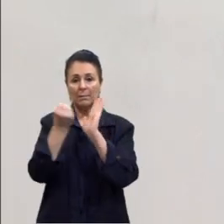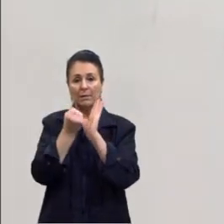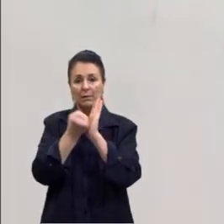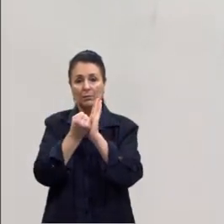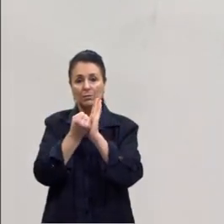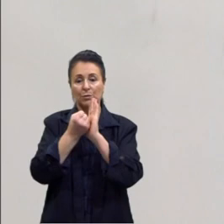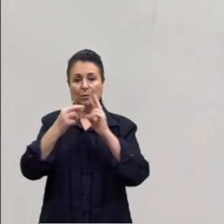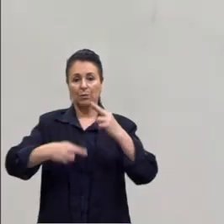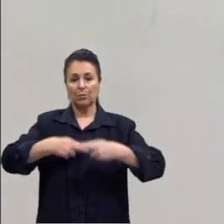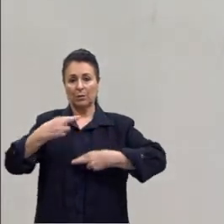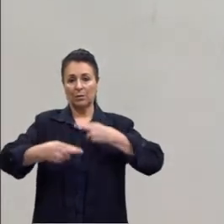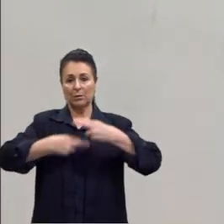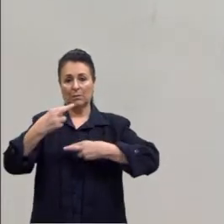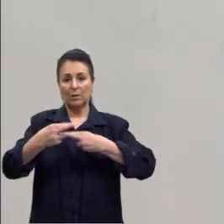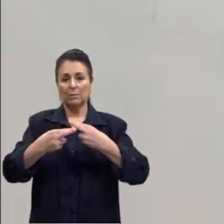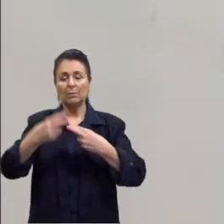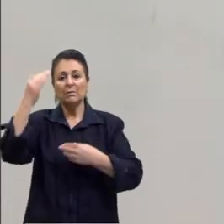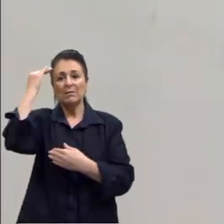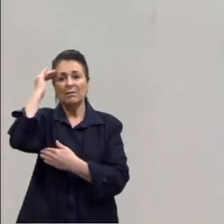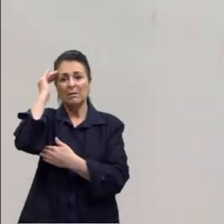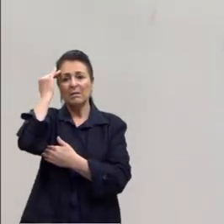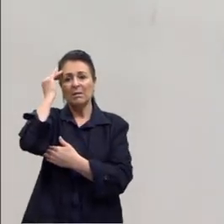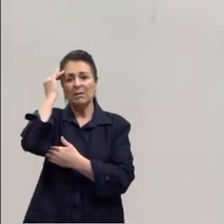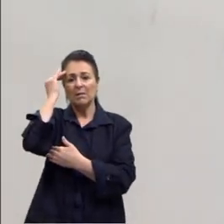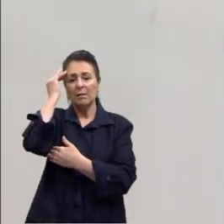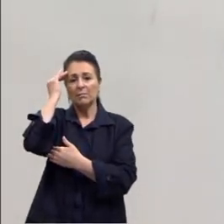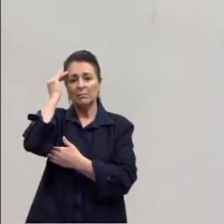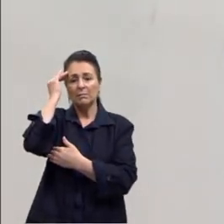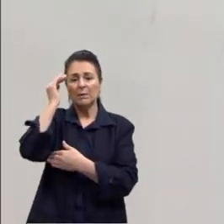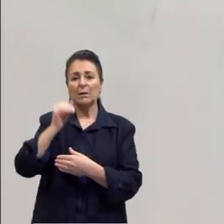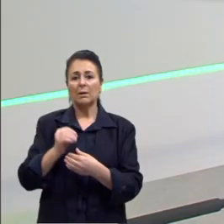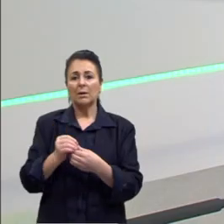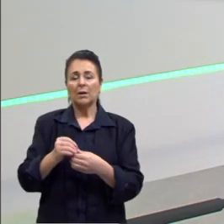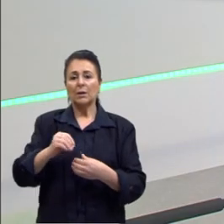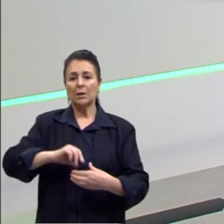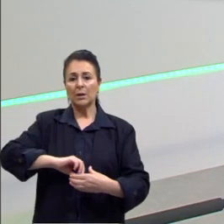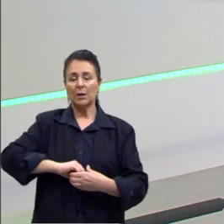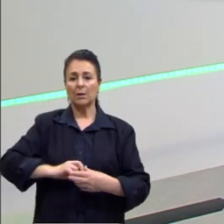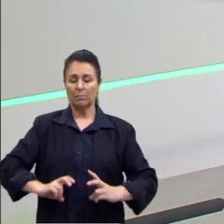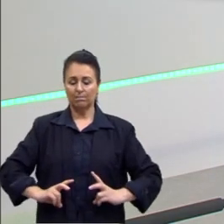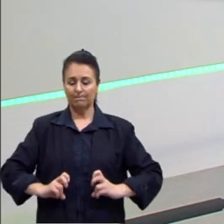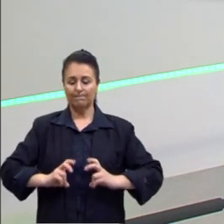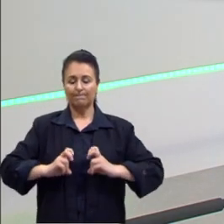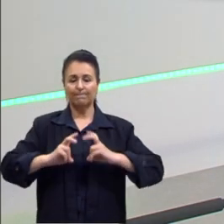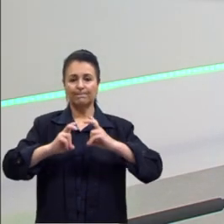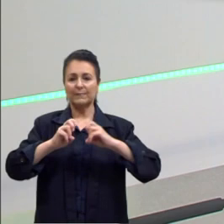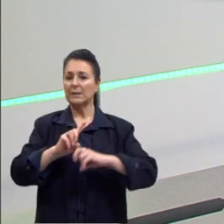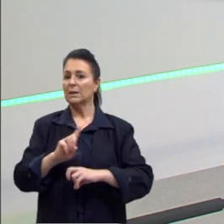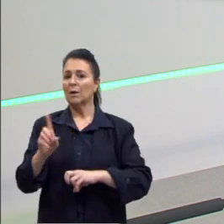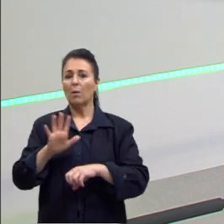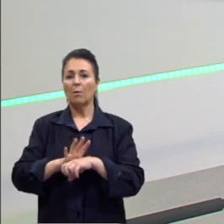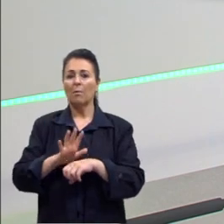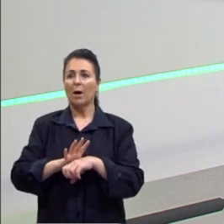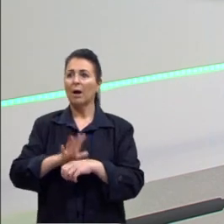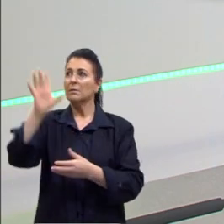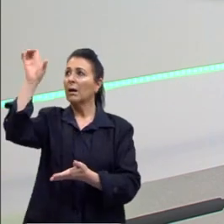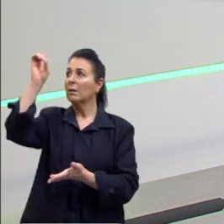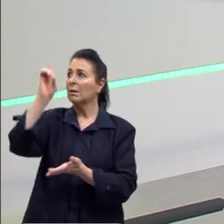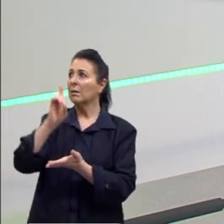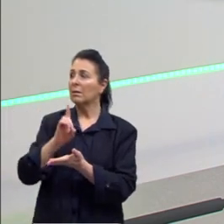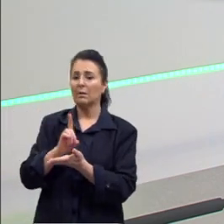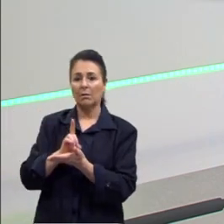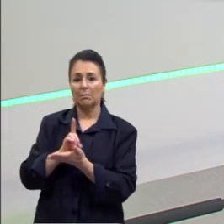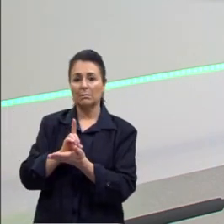renascimento essa coisa de entender que antropocentrista Anahí não mais teocêntrismo